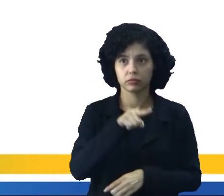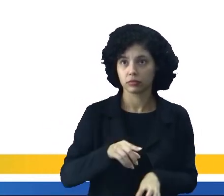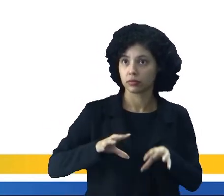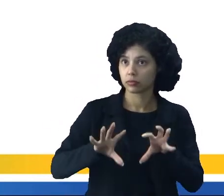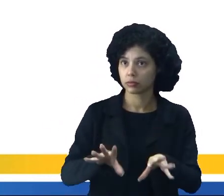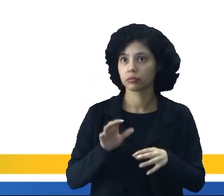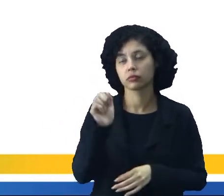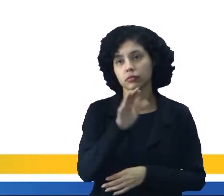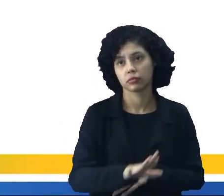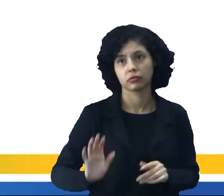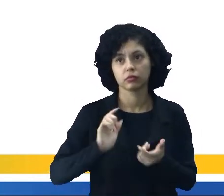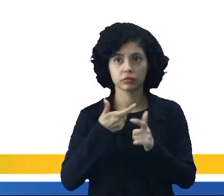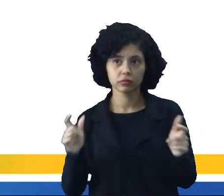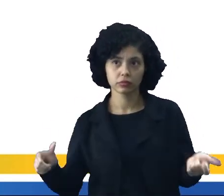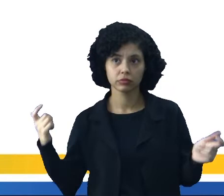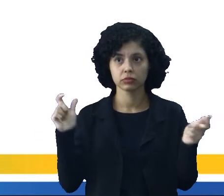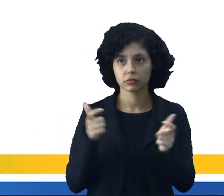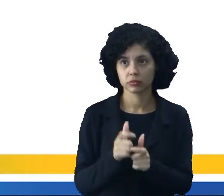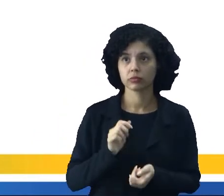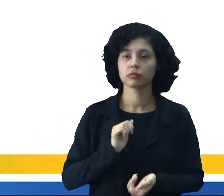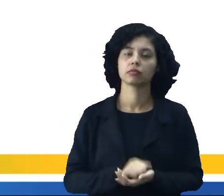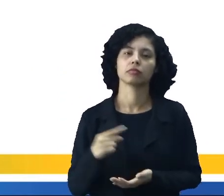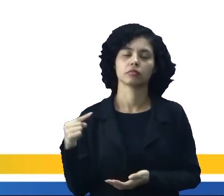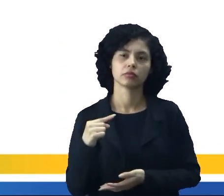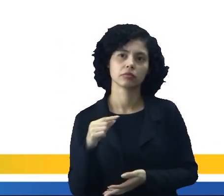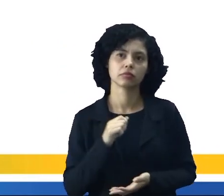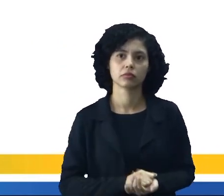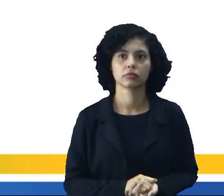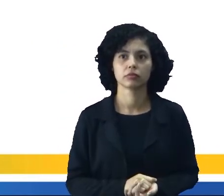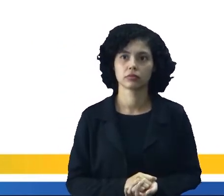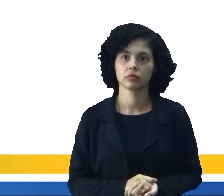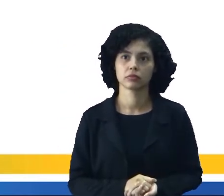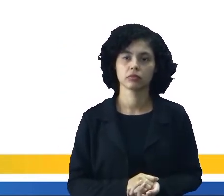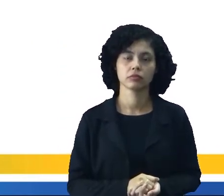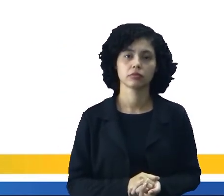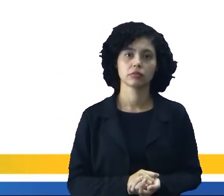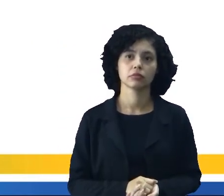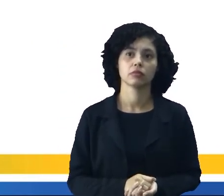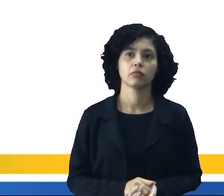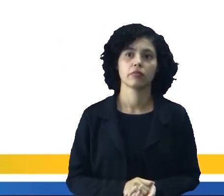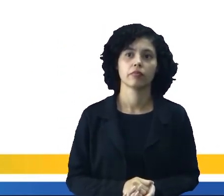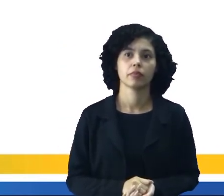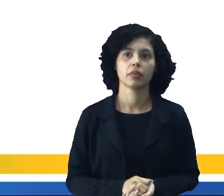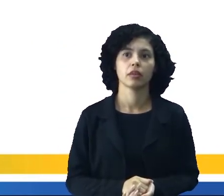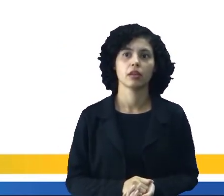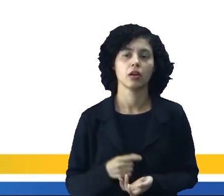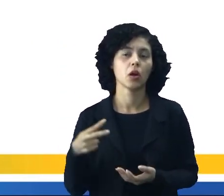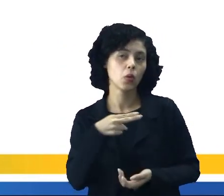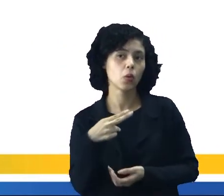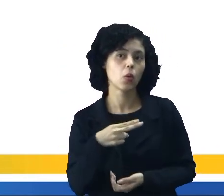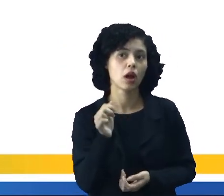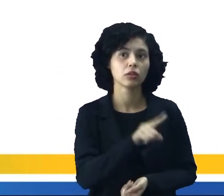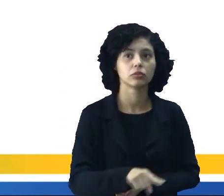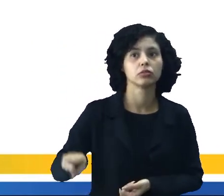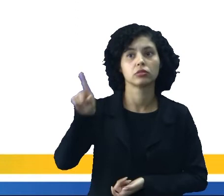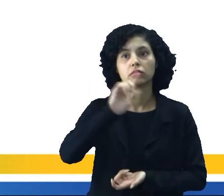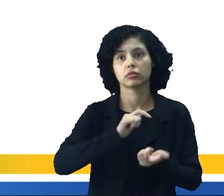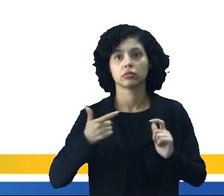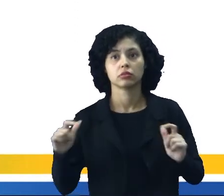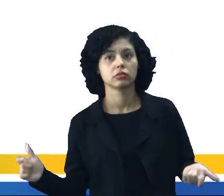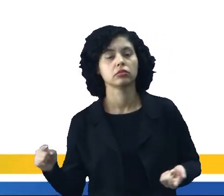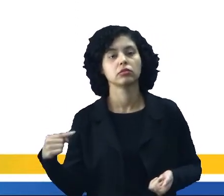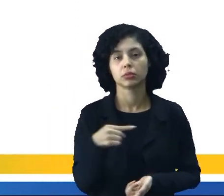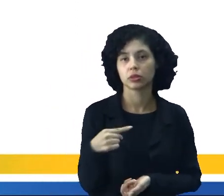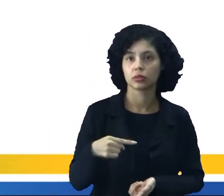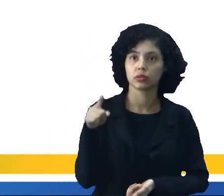Isto é a área do círculo maior menos área do círculo menor área da coroa é igual a área do círculo maior